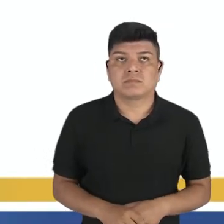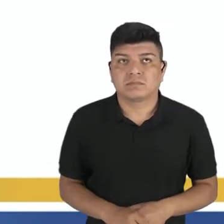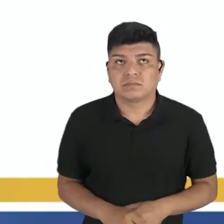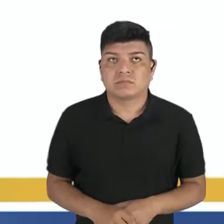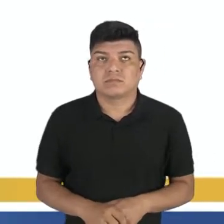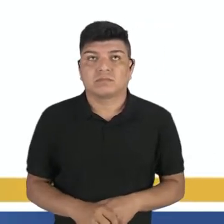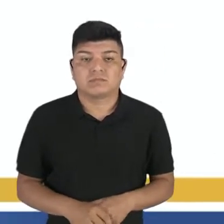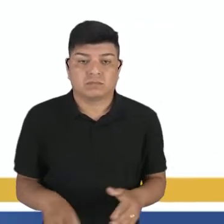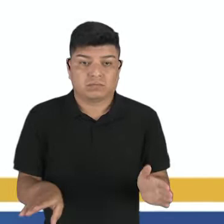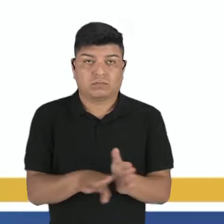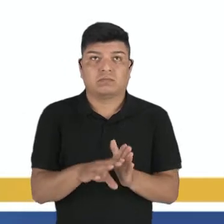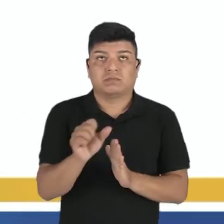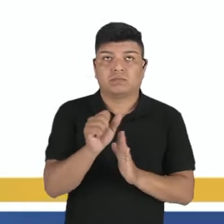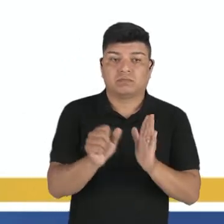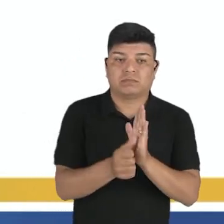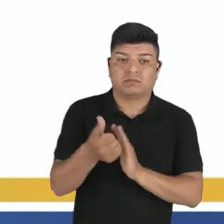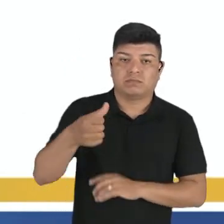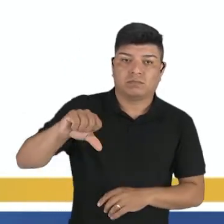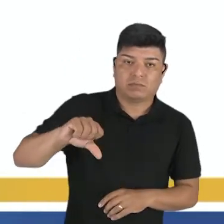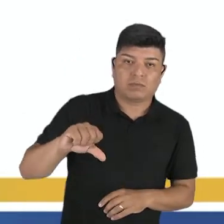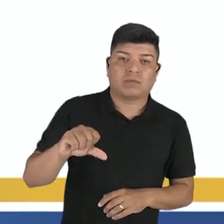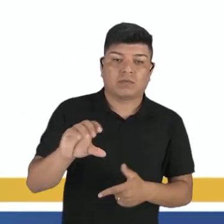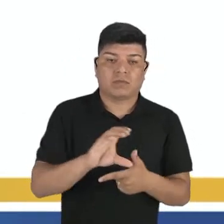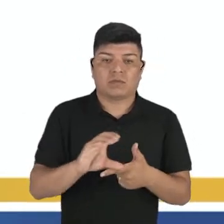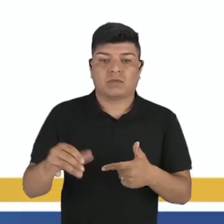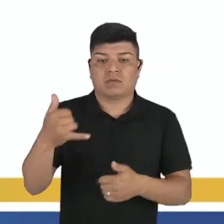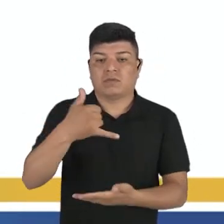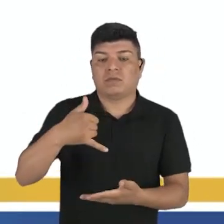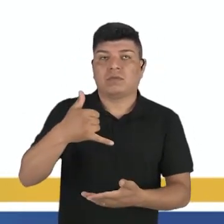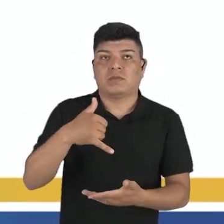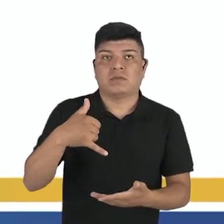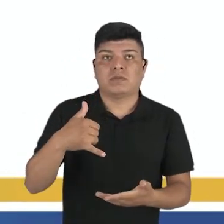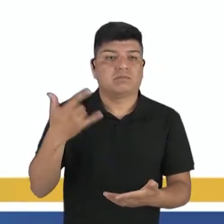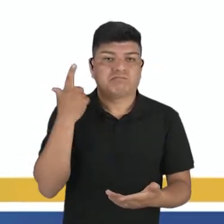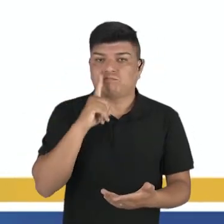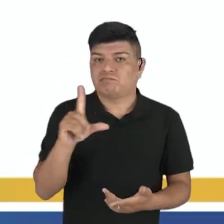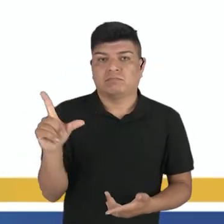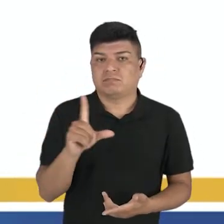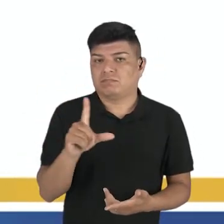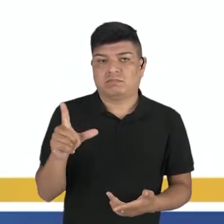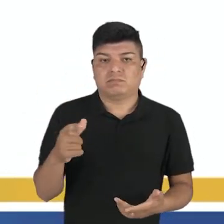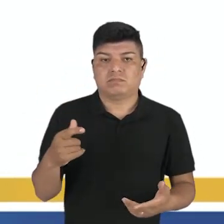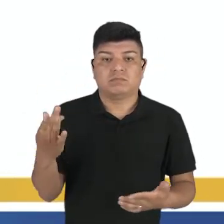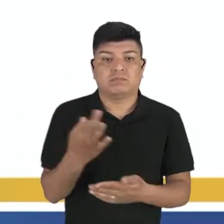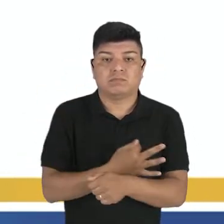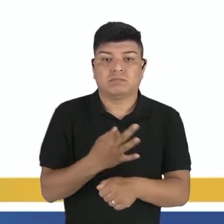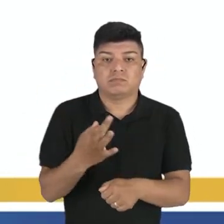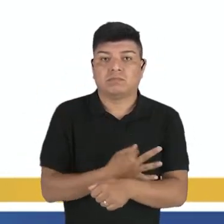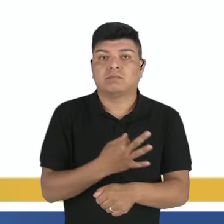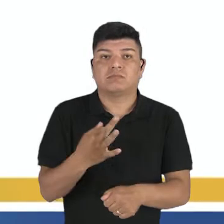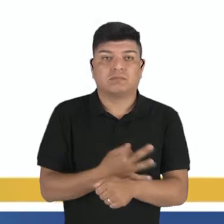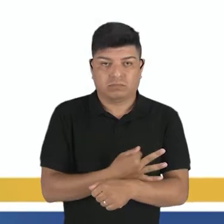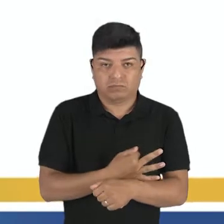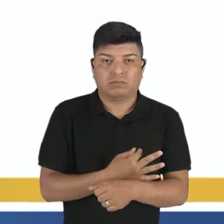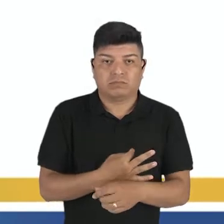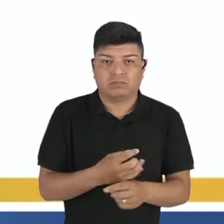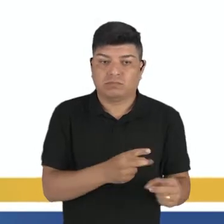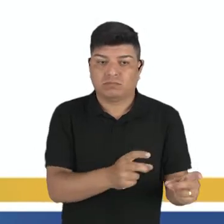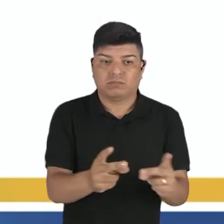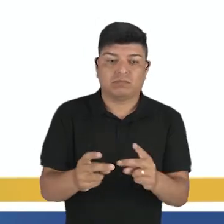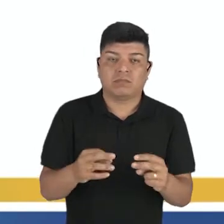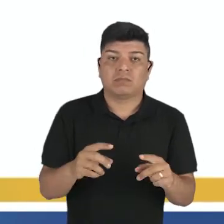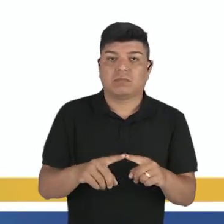E aí, quando chegou ao século XIX, o carvão e o petróleo eles já não estavam mais conseguindo dar conta, não foi suficiente para suprir a